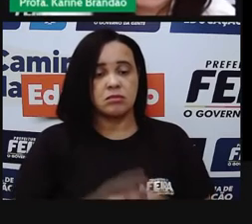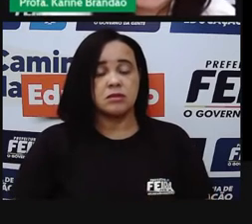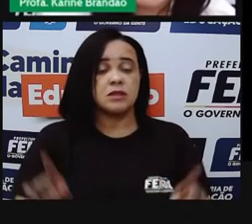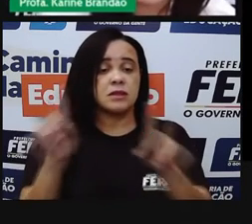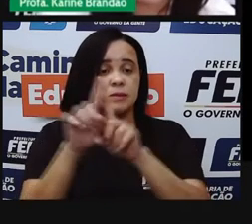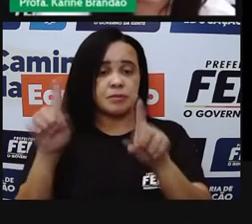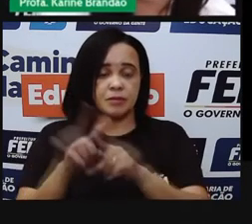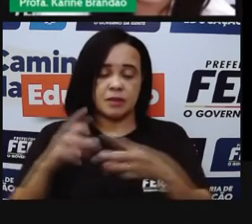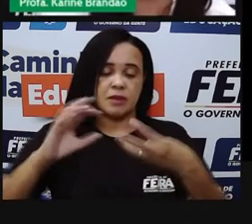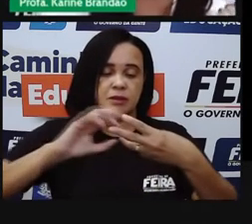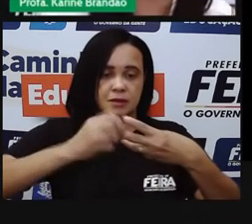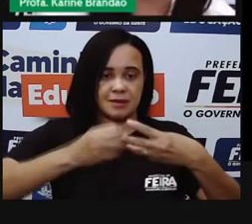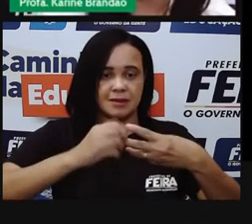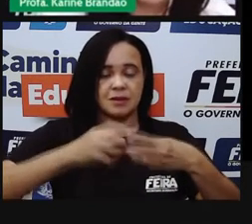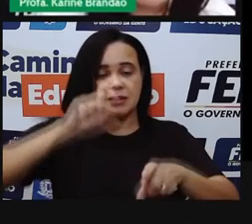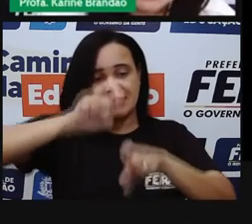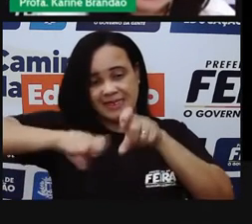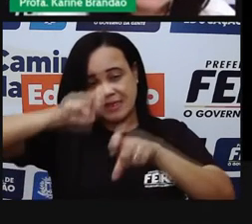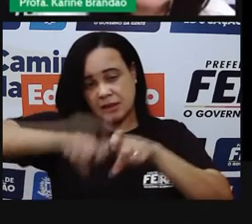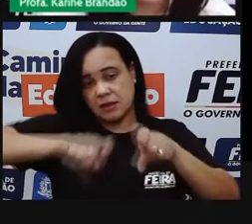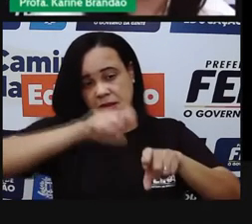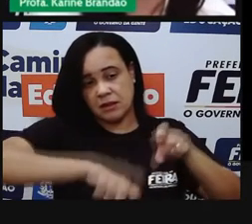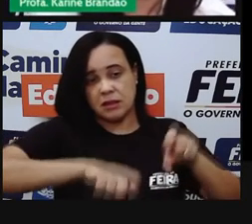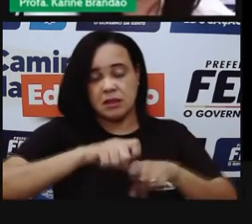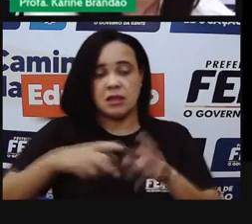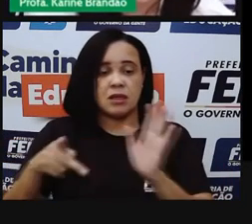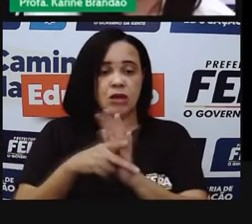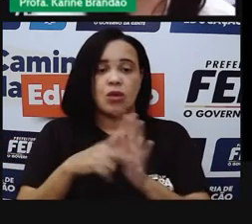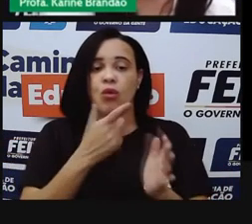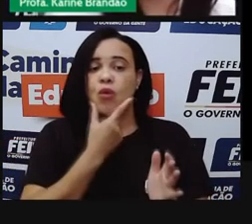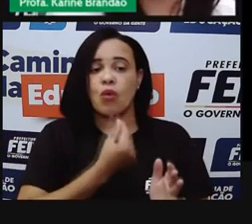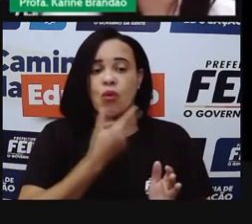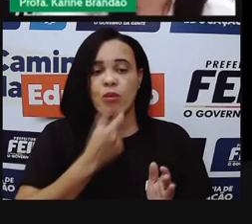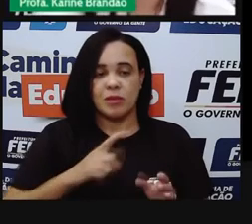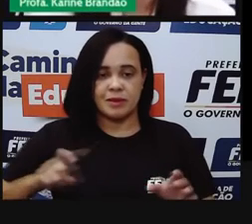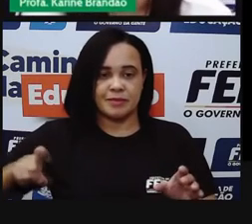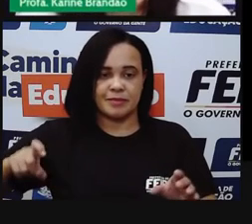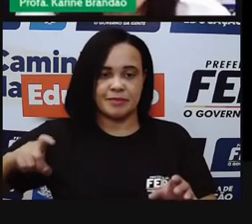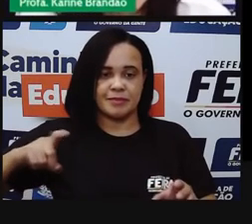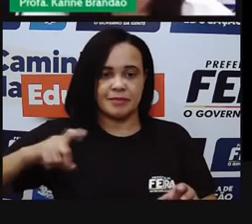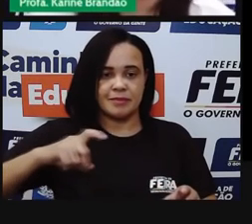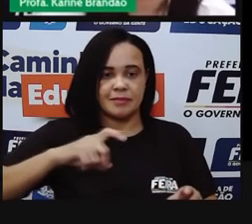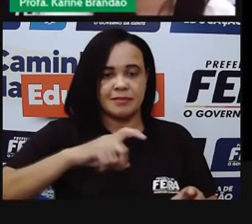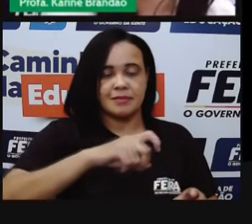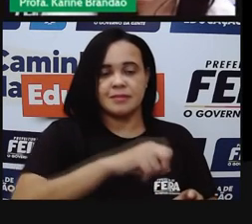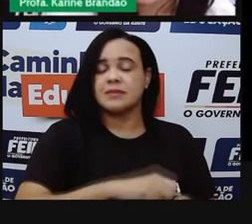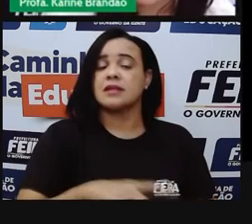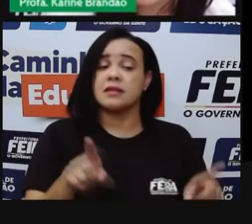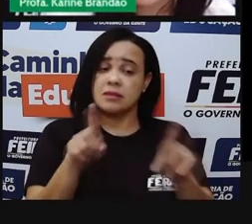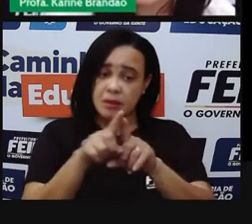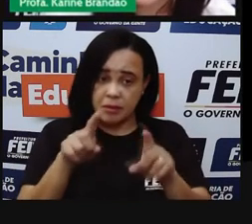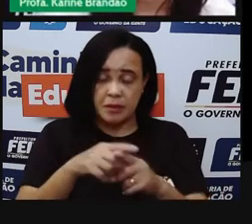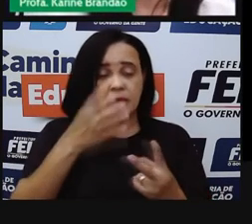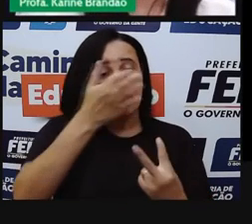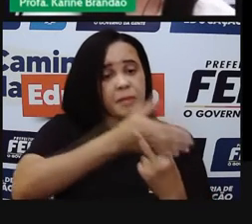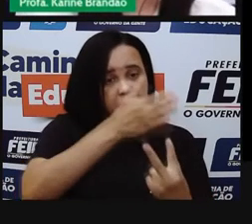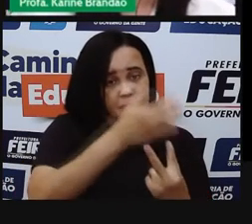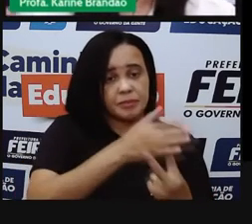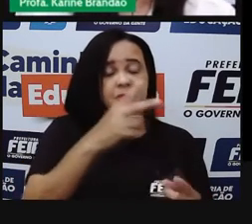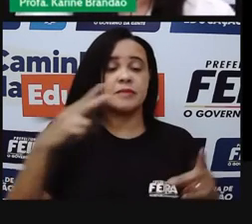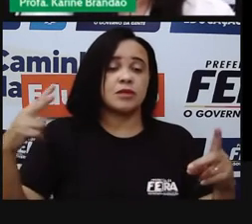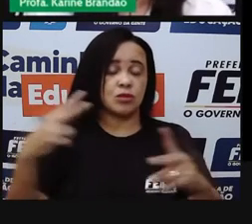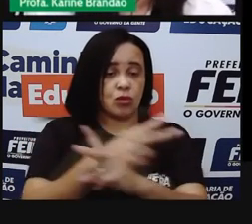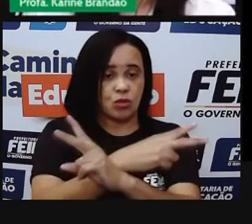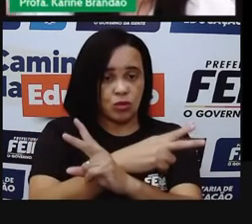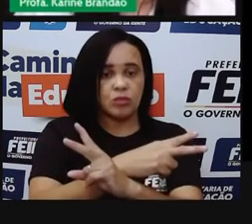célula sexual masculina, que é o espermatozoide, que também vai ter a metade desses cromossomos. E aí,